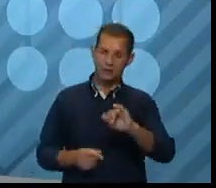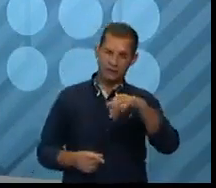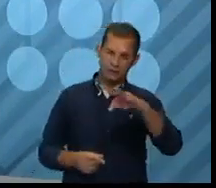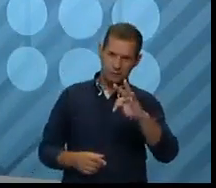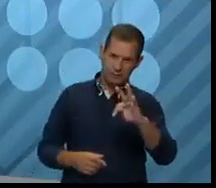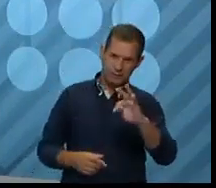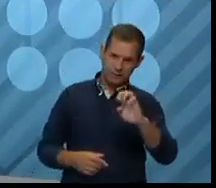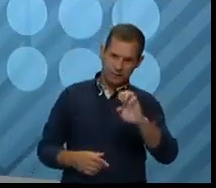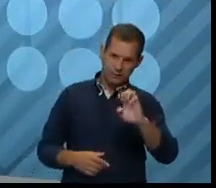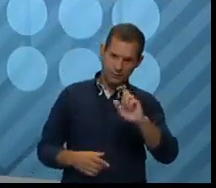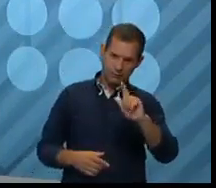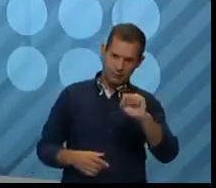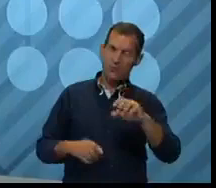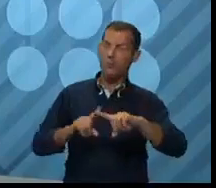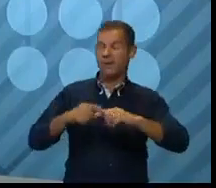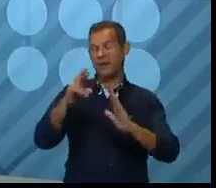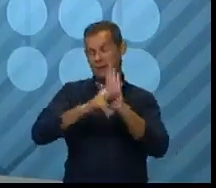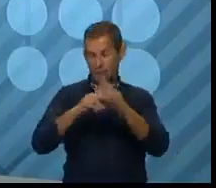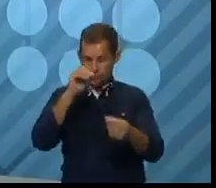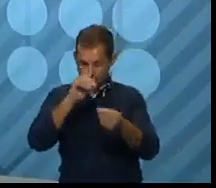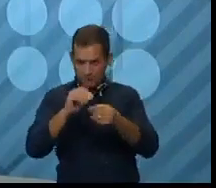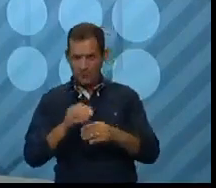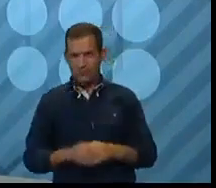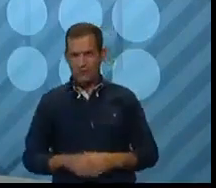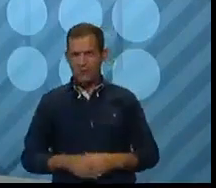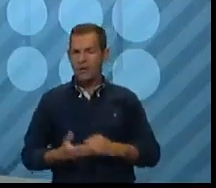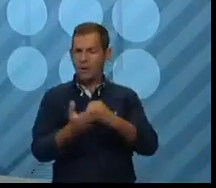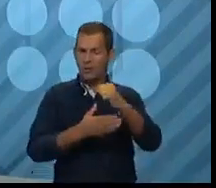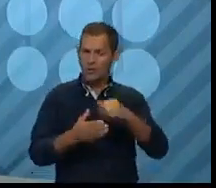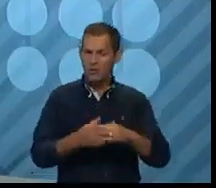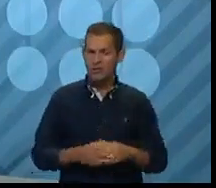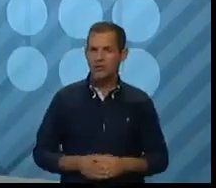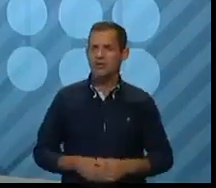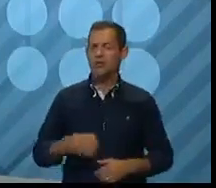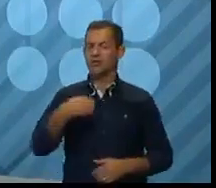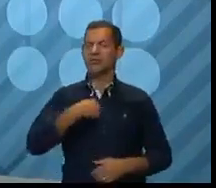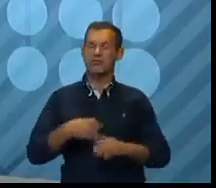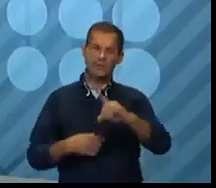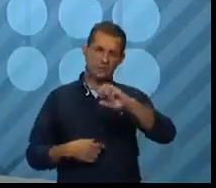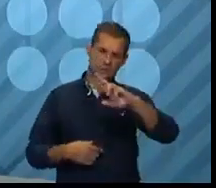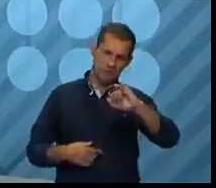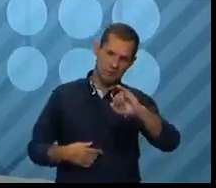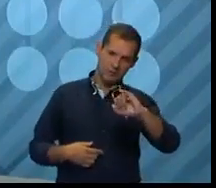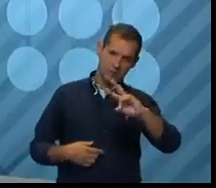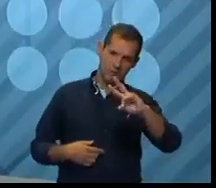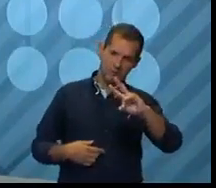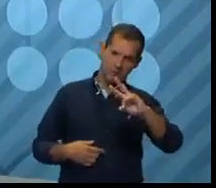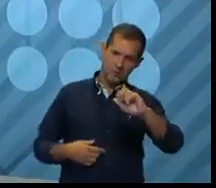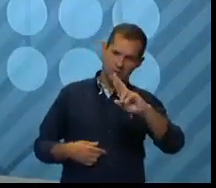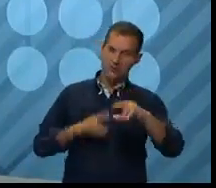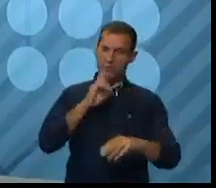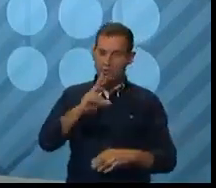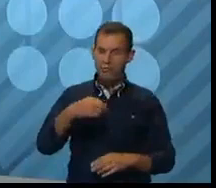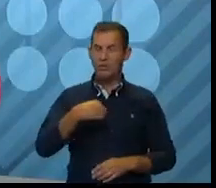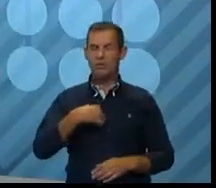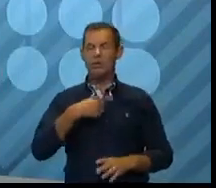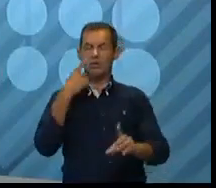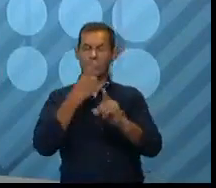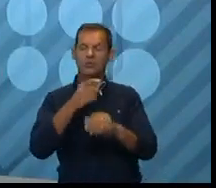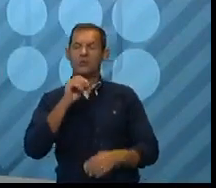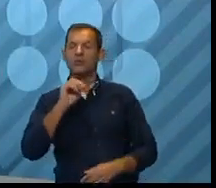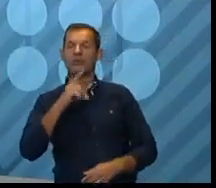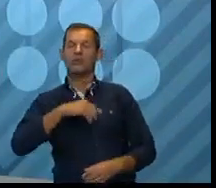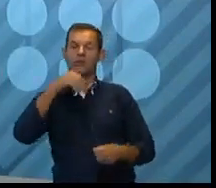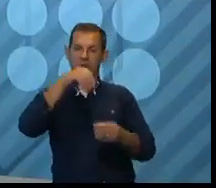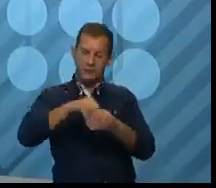integrais. Mas essas regras, elas foram feitas com base nisso. Se eu derivar o meu resultado, eu chego ao que está dentro